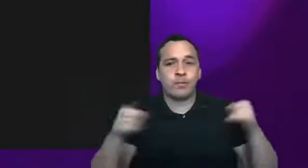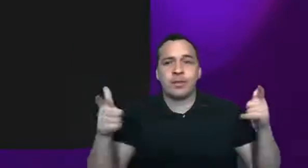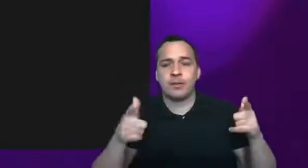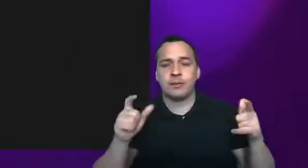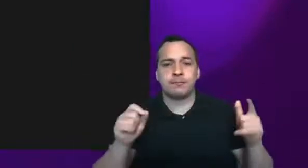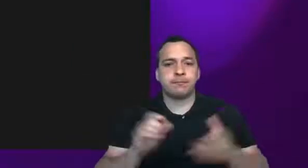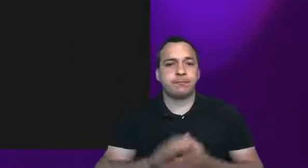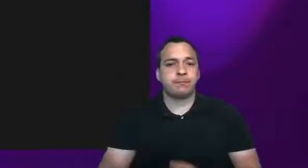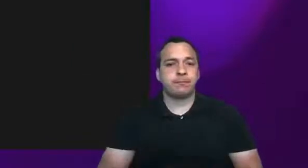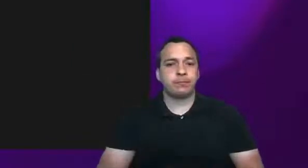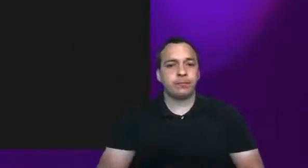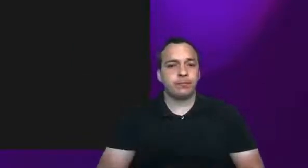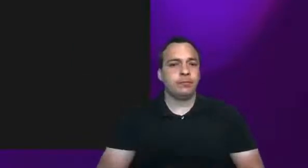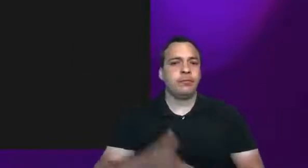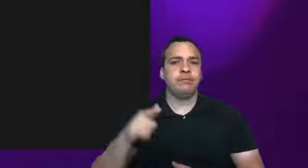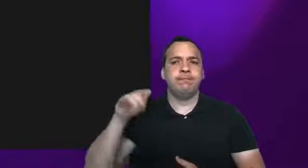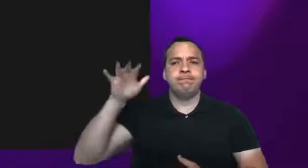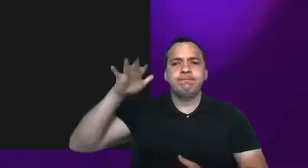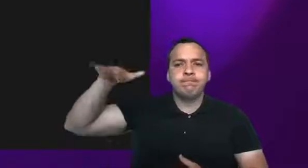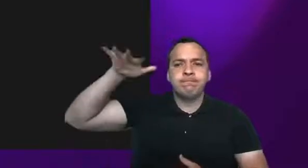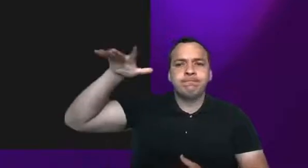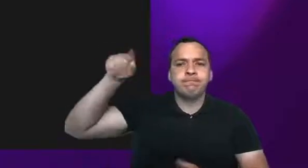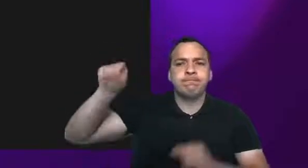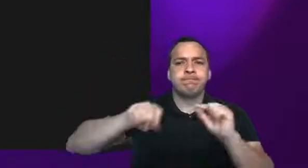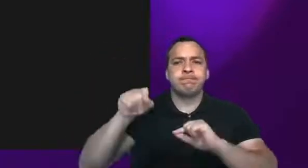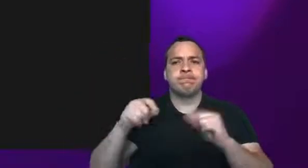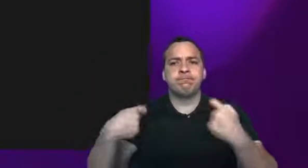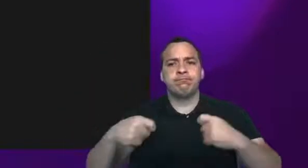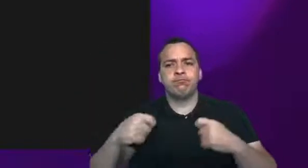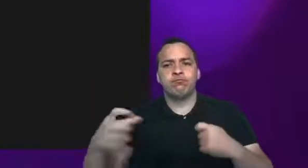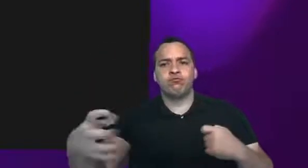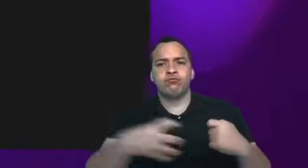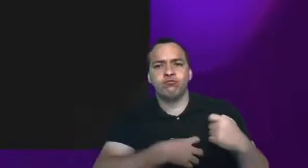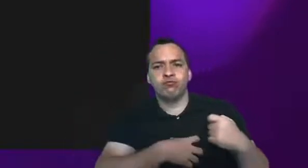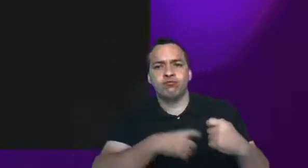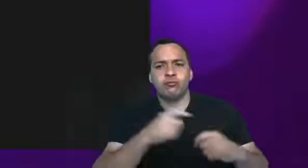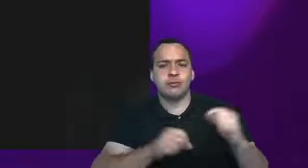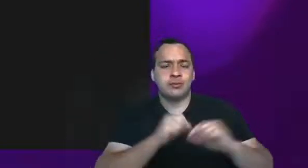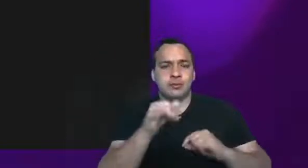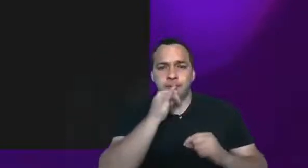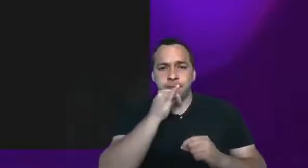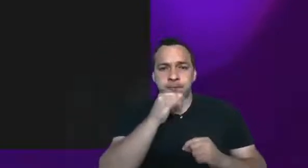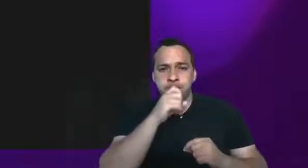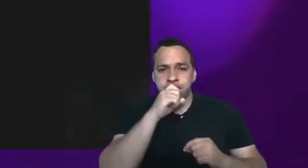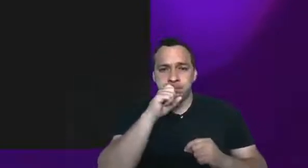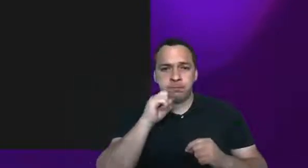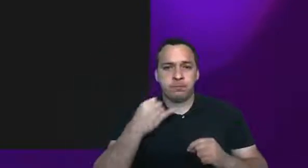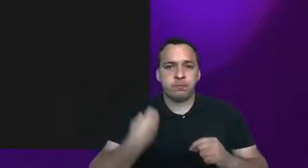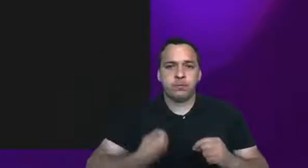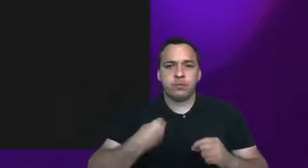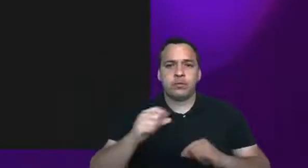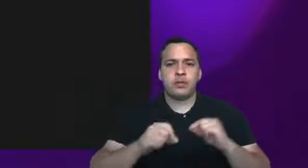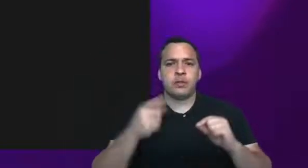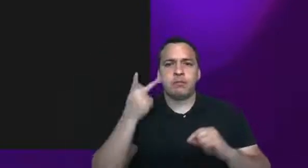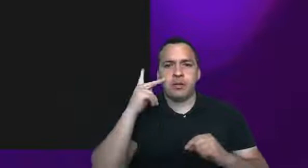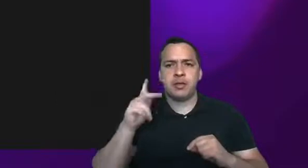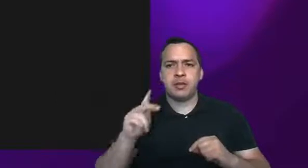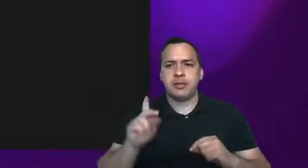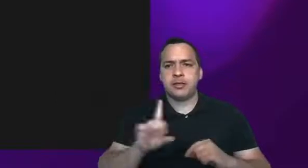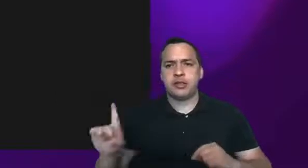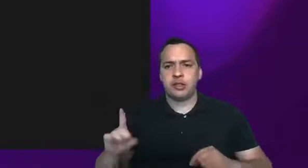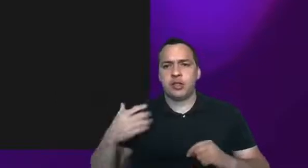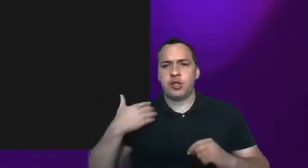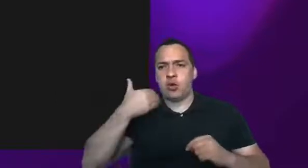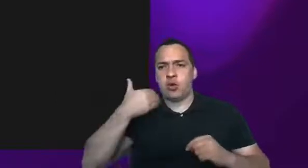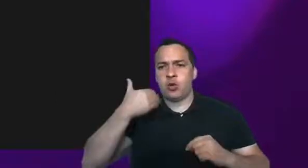esses pacientes são adultos e necessitariam de um transplante, se fossem intervivos, com o lobo direito, o que também é